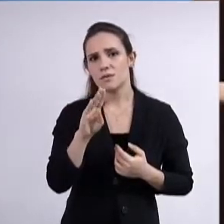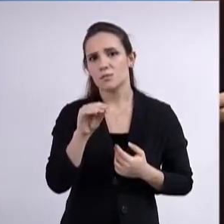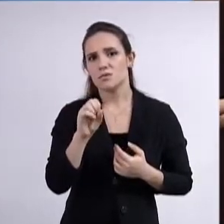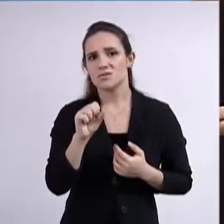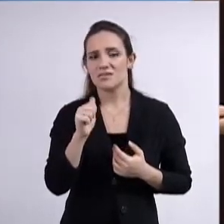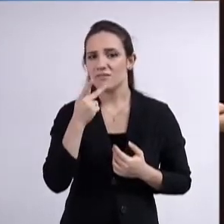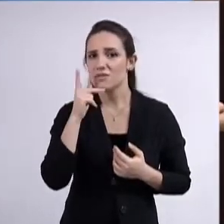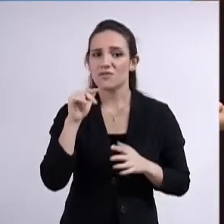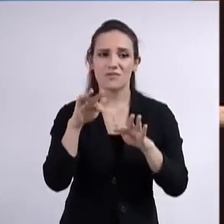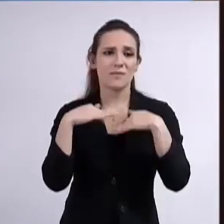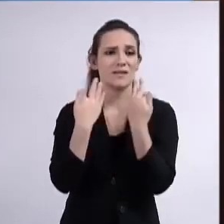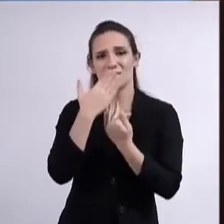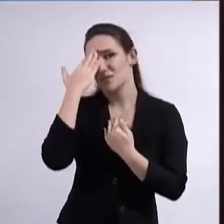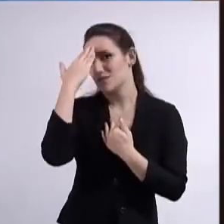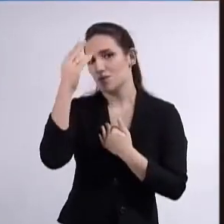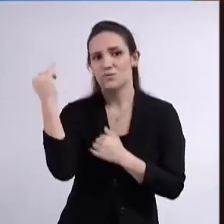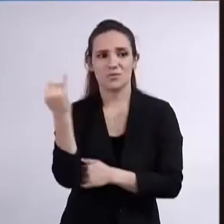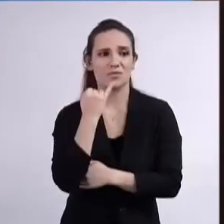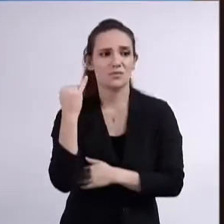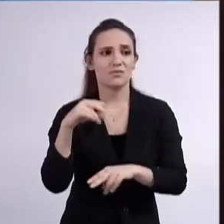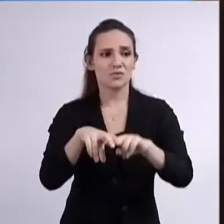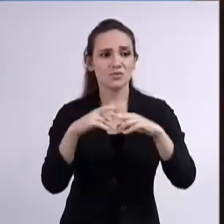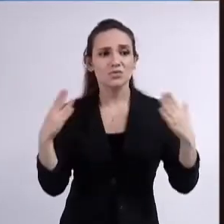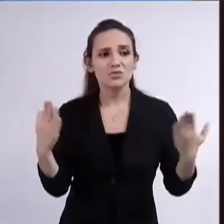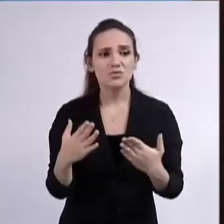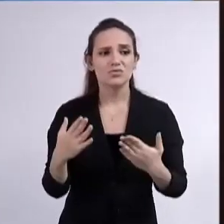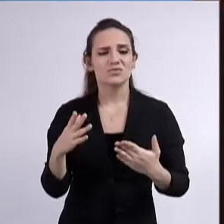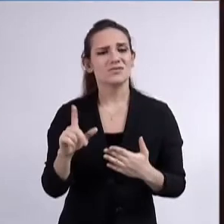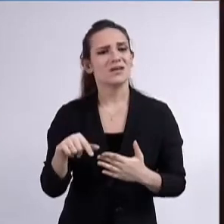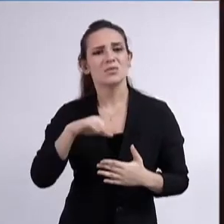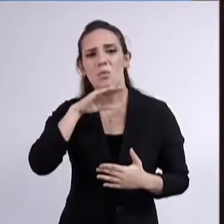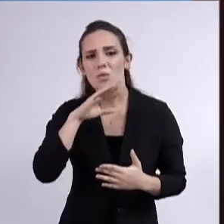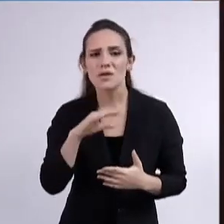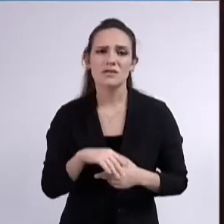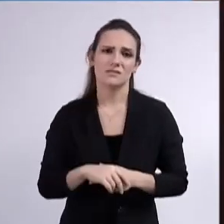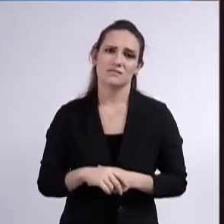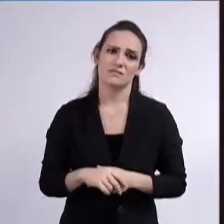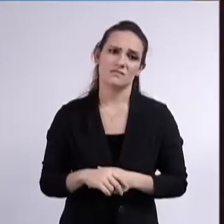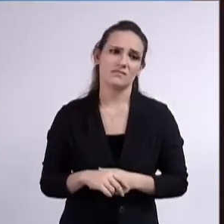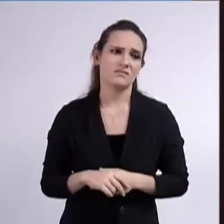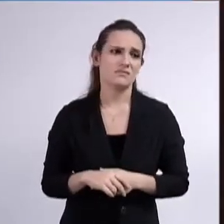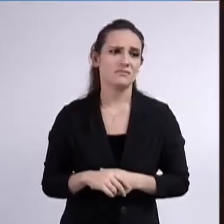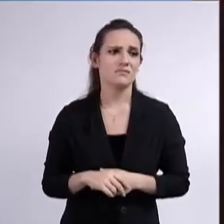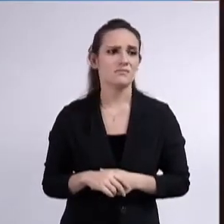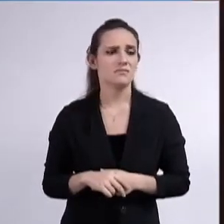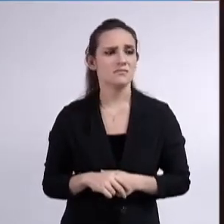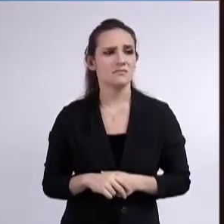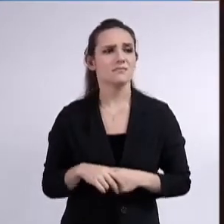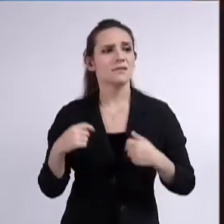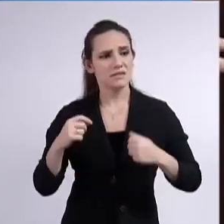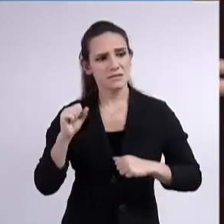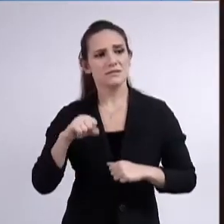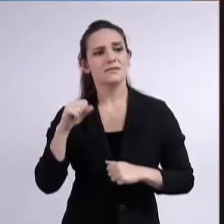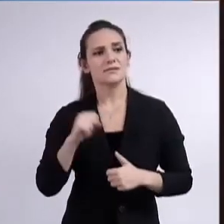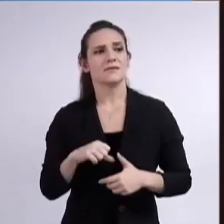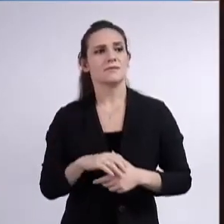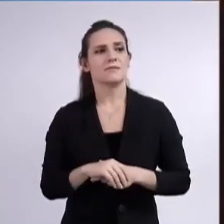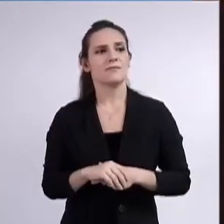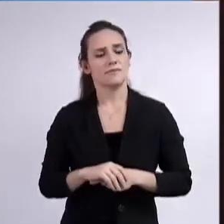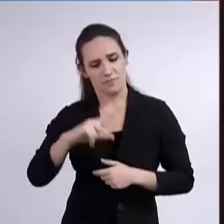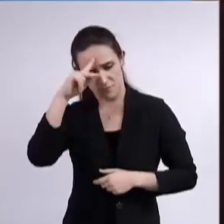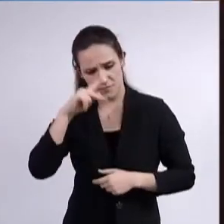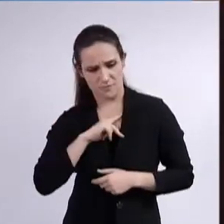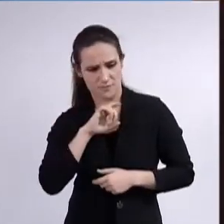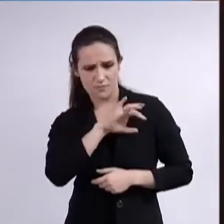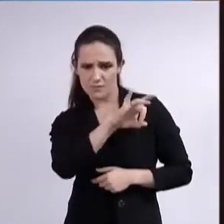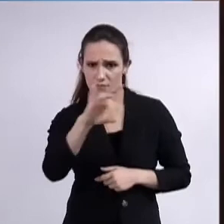sociedade é a família, e é por isso que hoje nós estamos vivendo este caos. Então, é preciso que façamos a nossa parte,